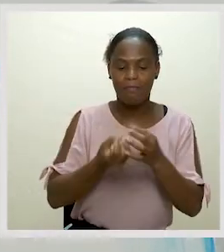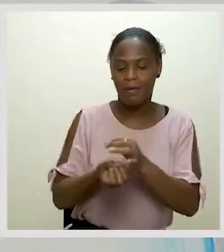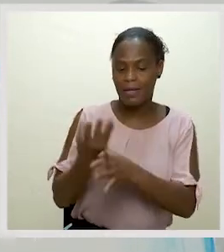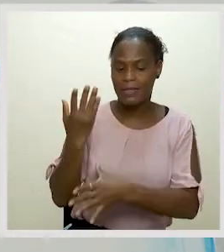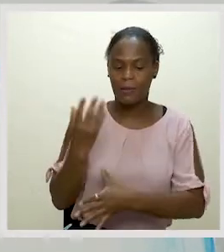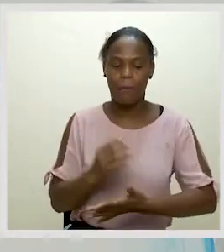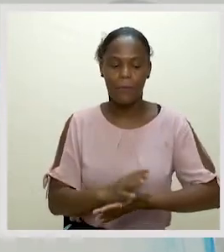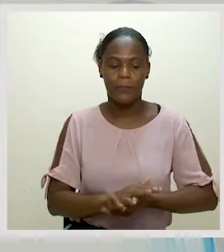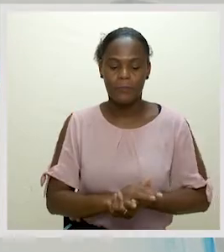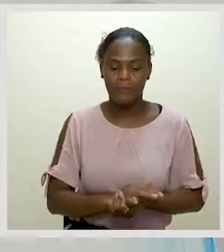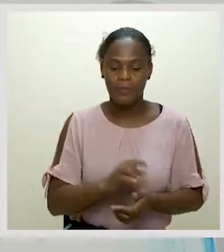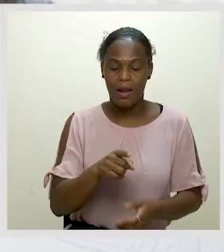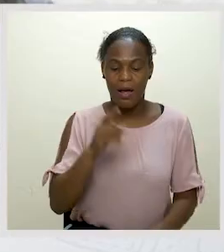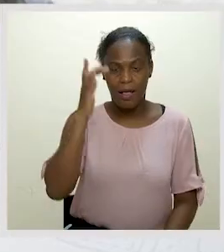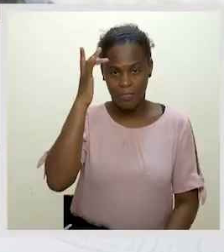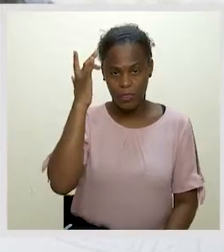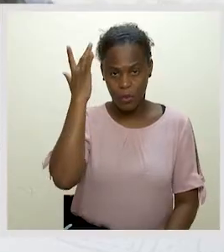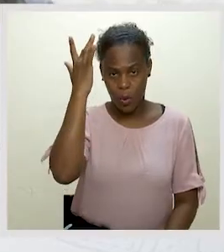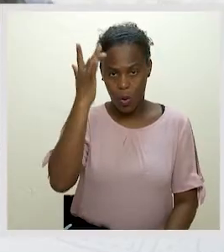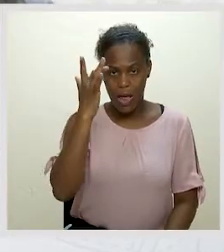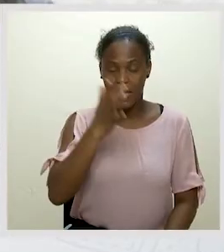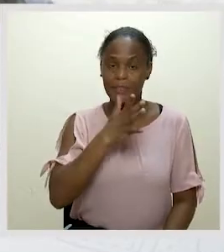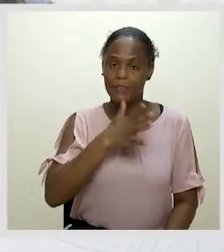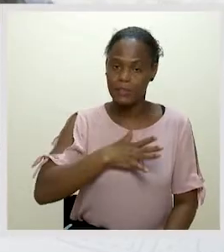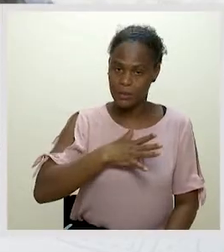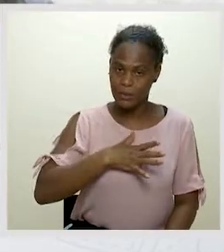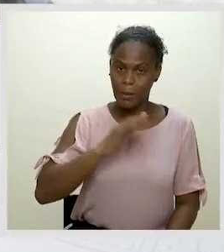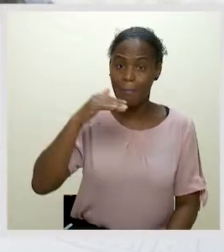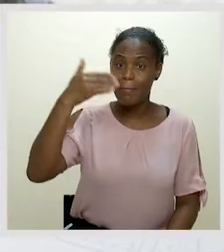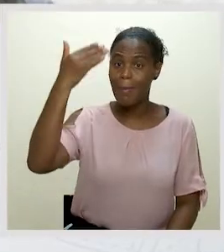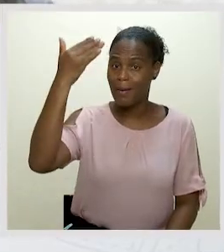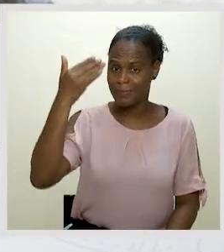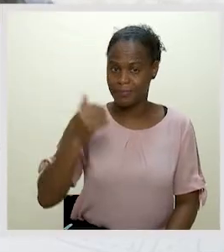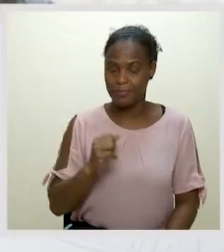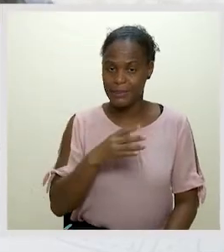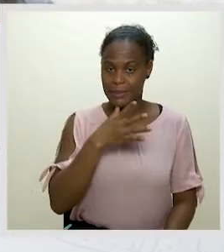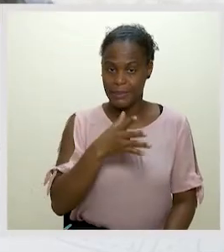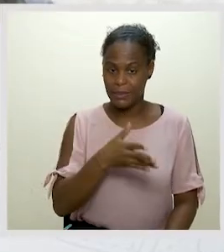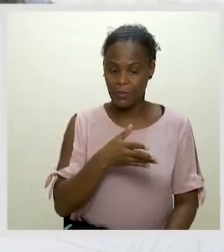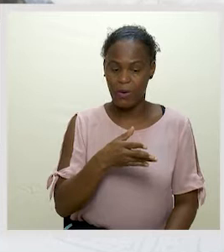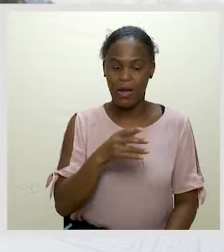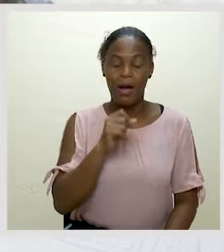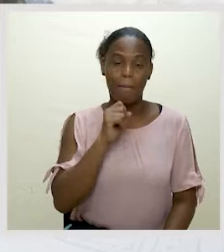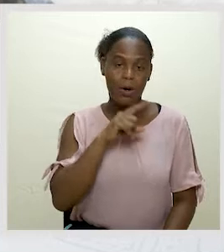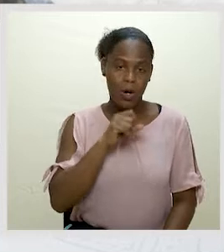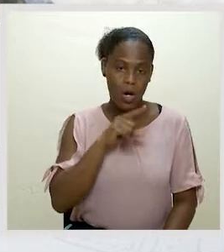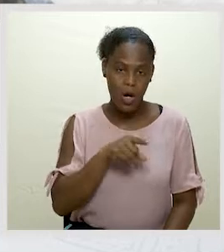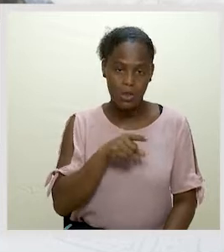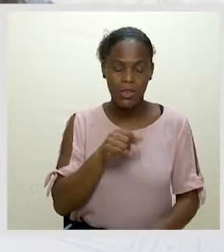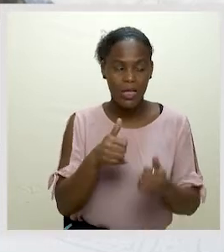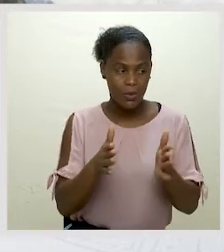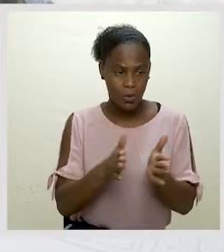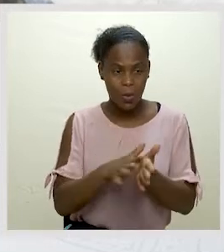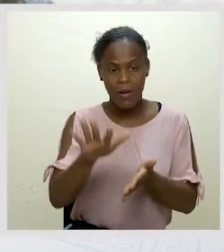é da criação. Esta teoria nos diz que, segundo esta